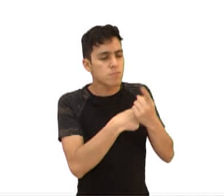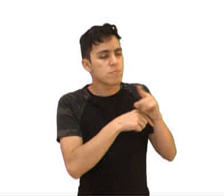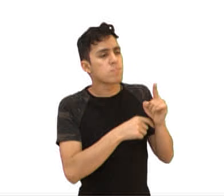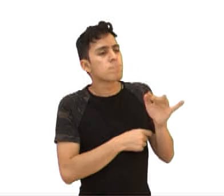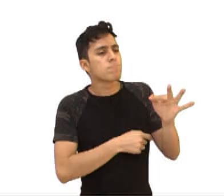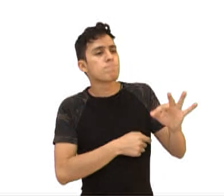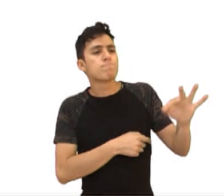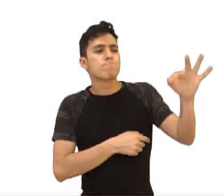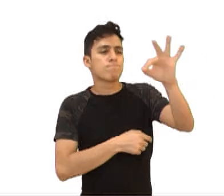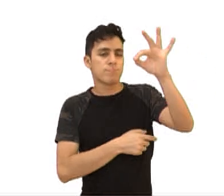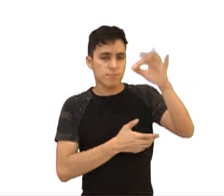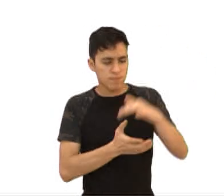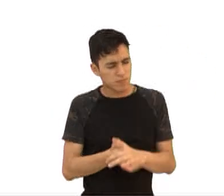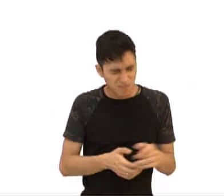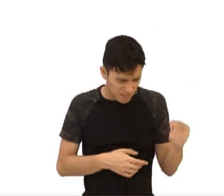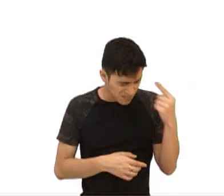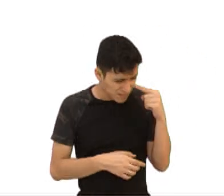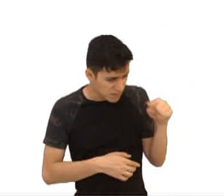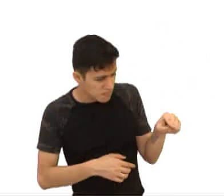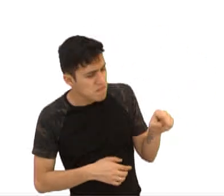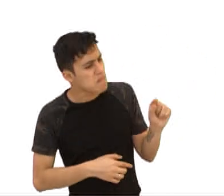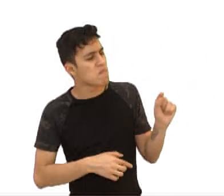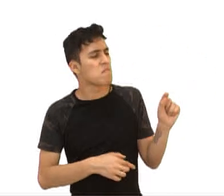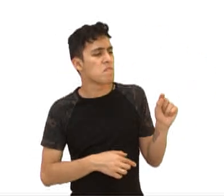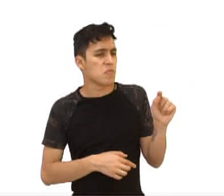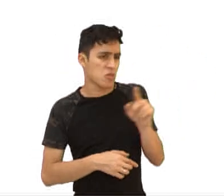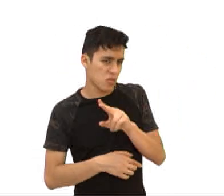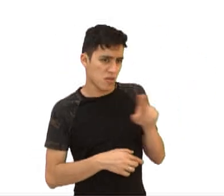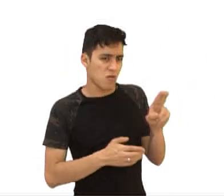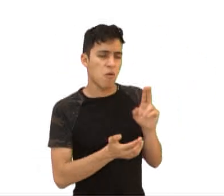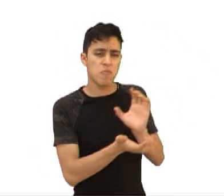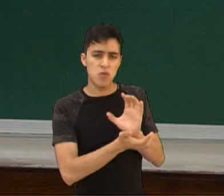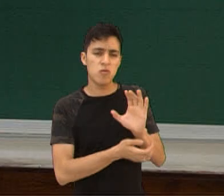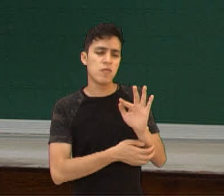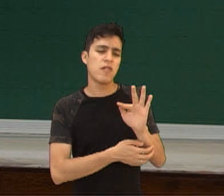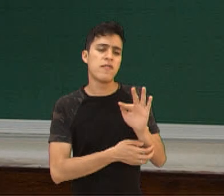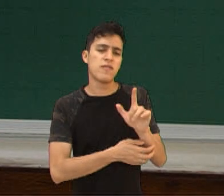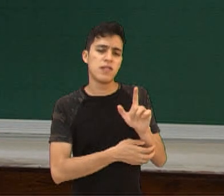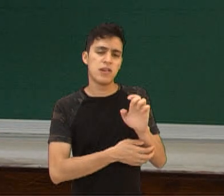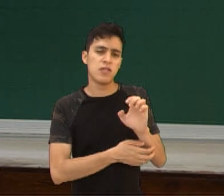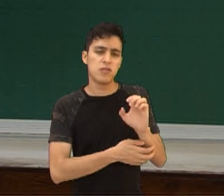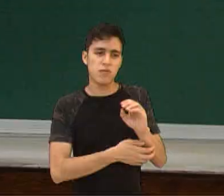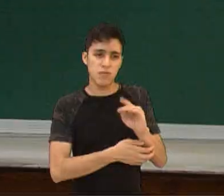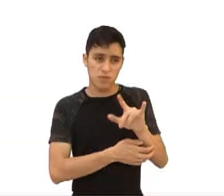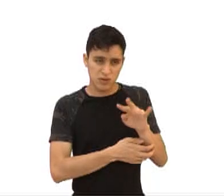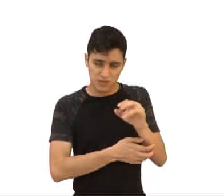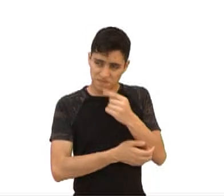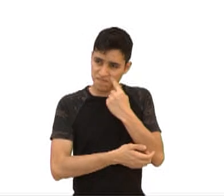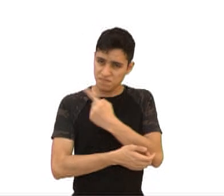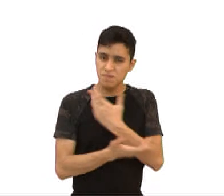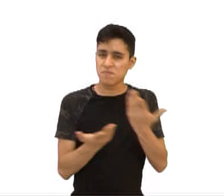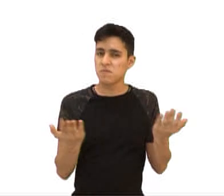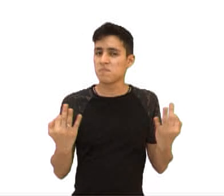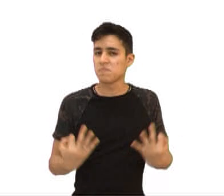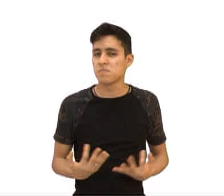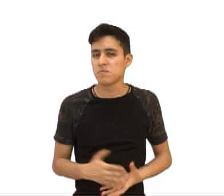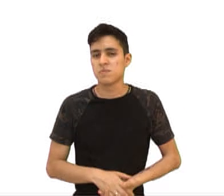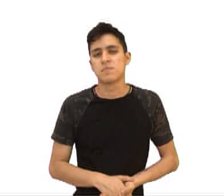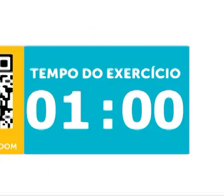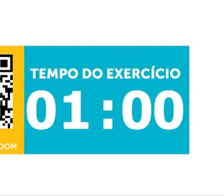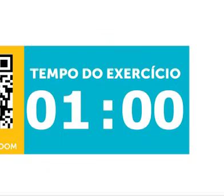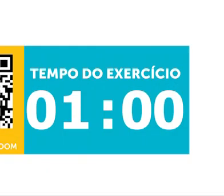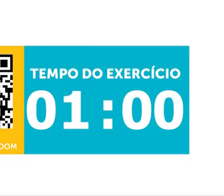a essa descoberta, vê-se que a nova espécie de flebotomídeo. Leia as alternativas e diga qual é a correta.